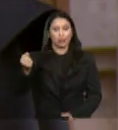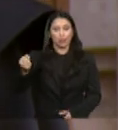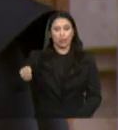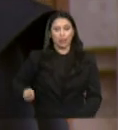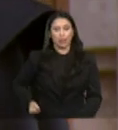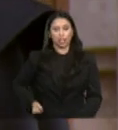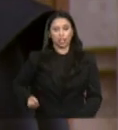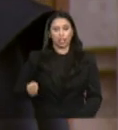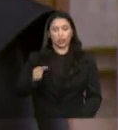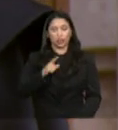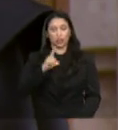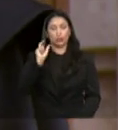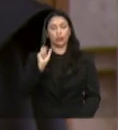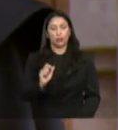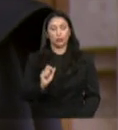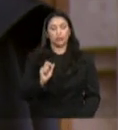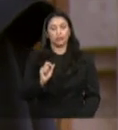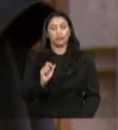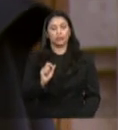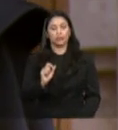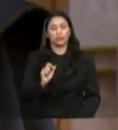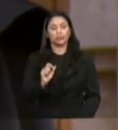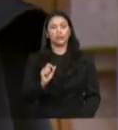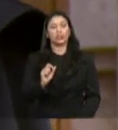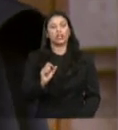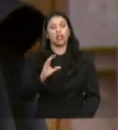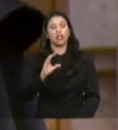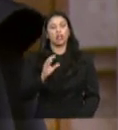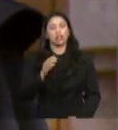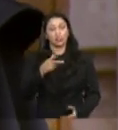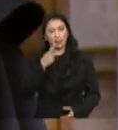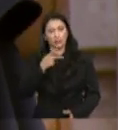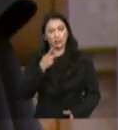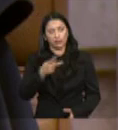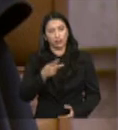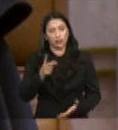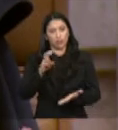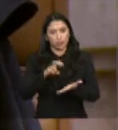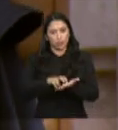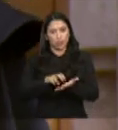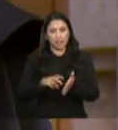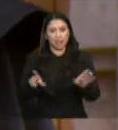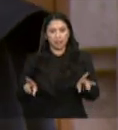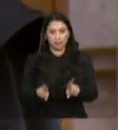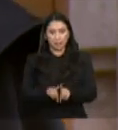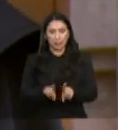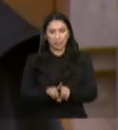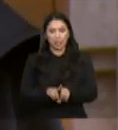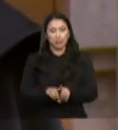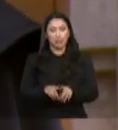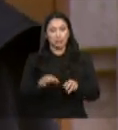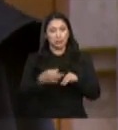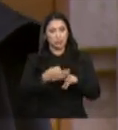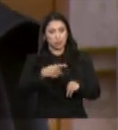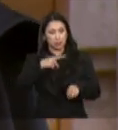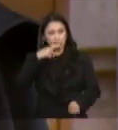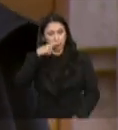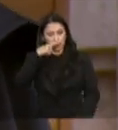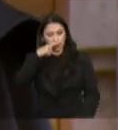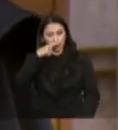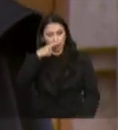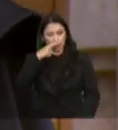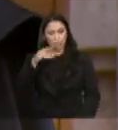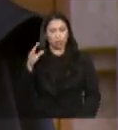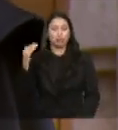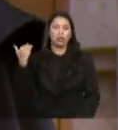o embaixador Cadin que foi realmente o ministério de São Joaquim estava presente Ministra Rosa Weber e mais algumas pessoas